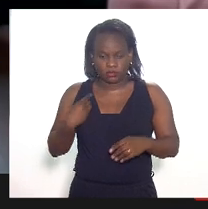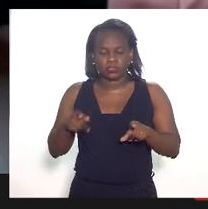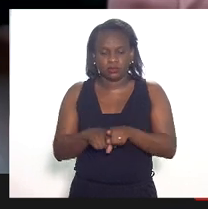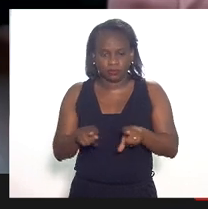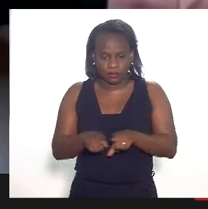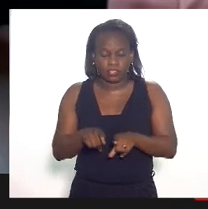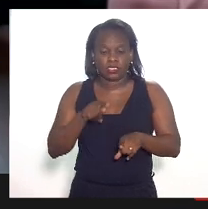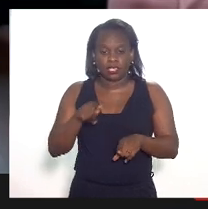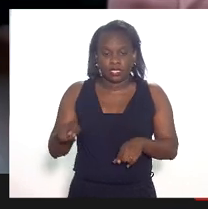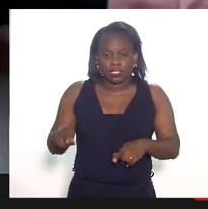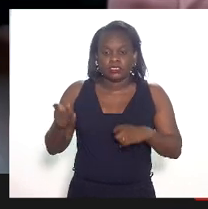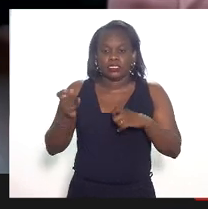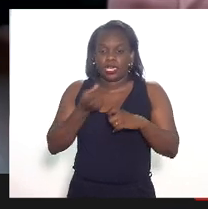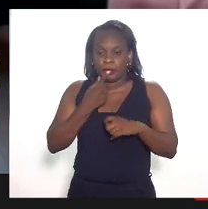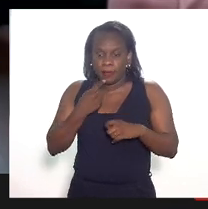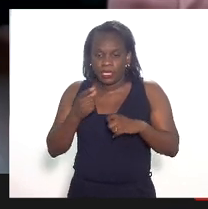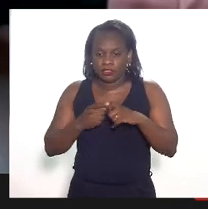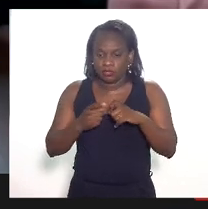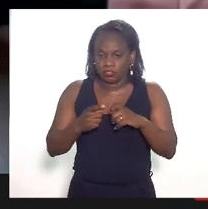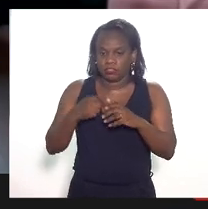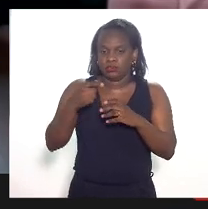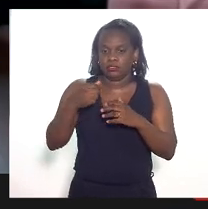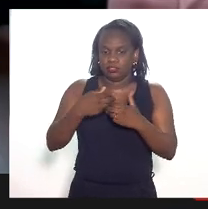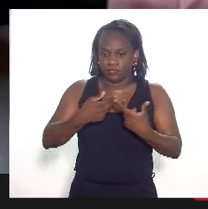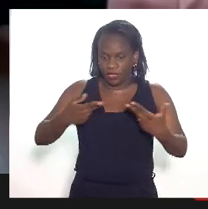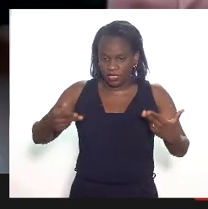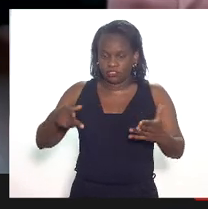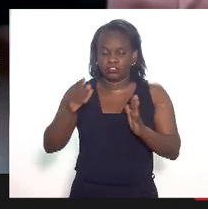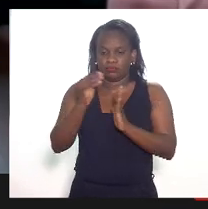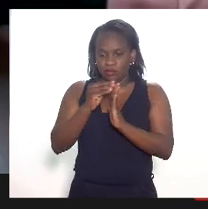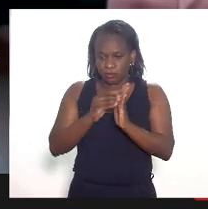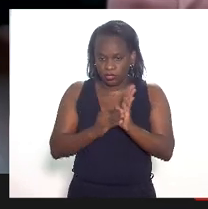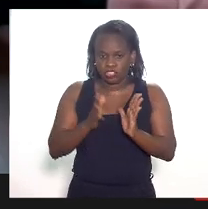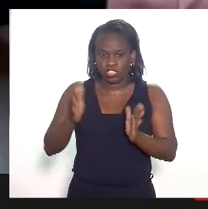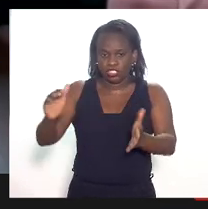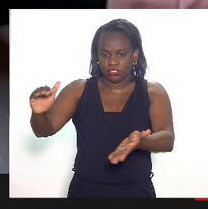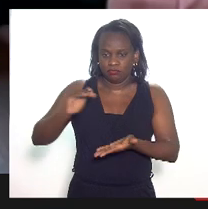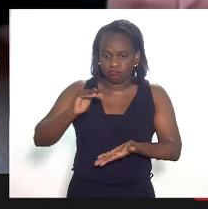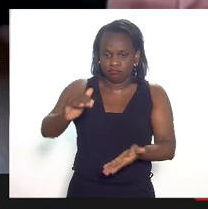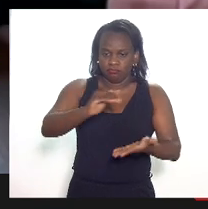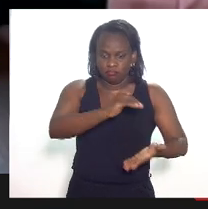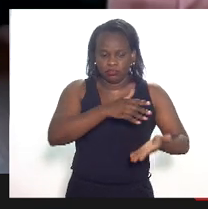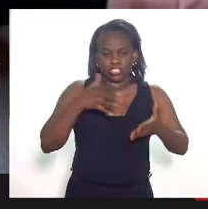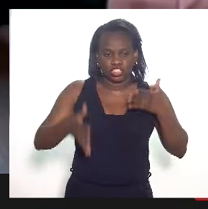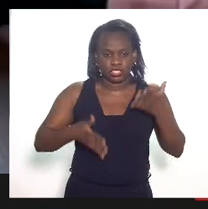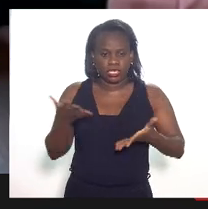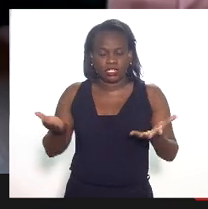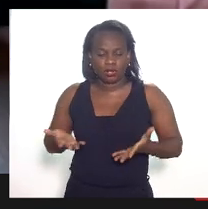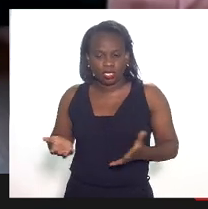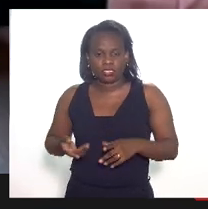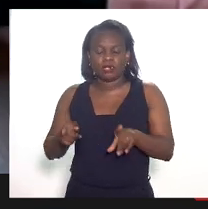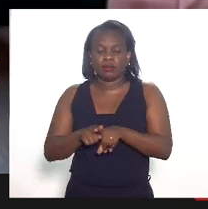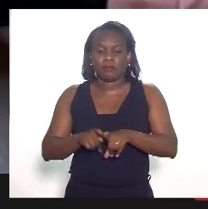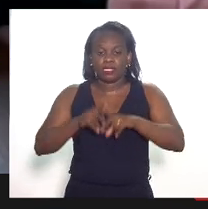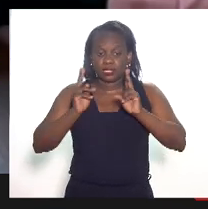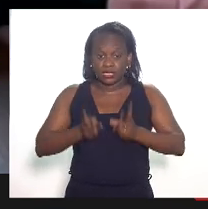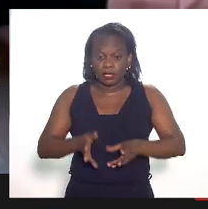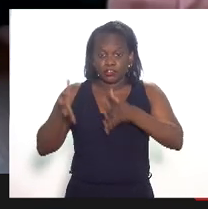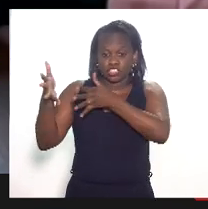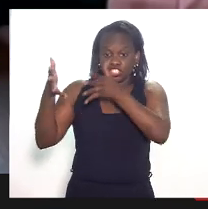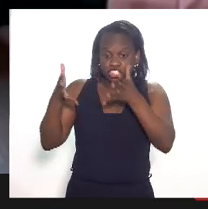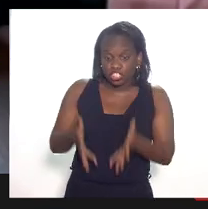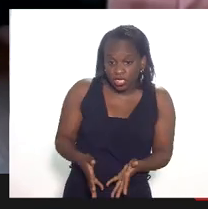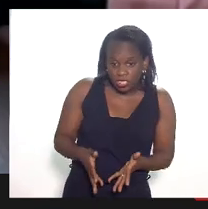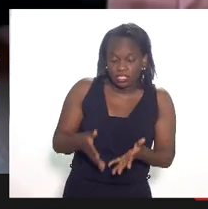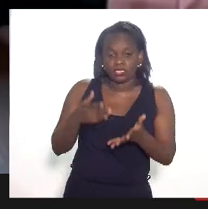esses medicamentos já estão chegando agora nos nossos estoques. E sempre que chegam, eles